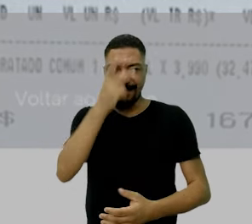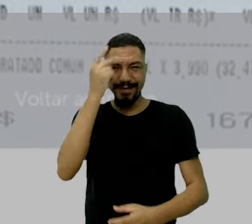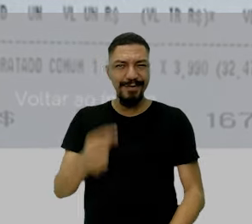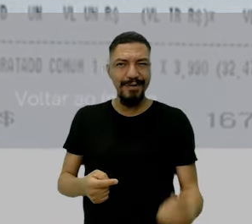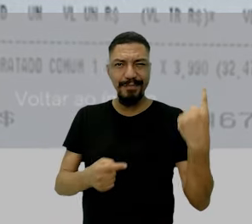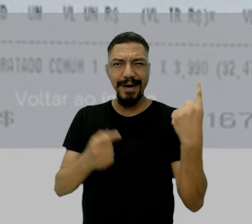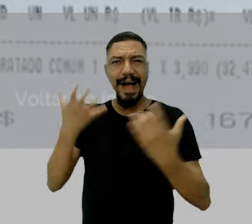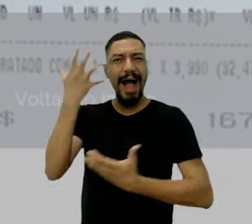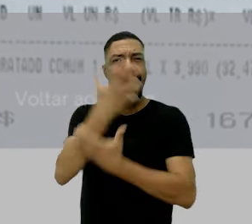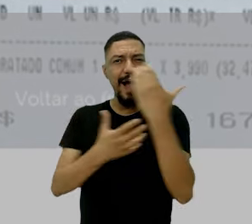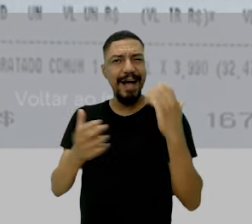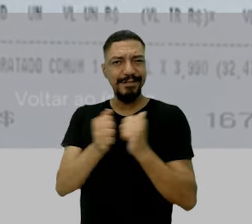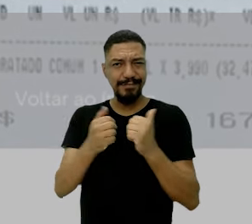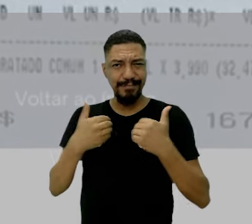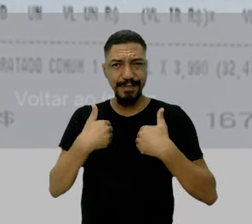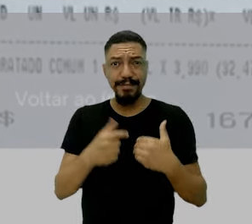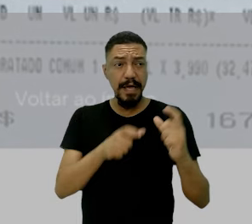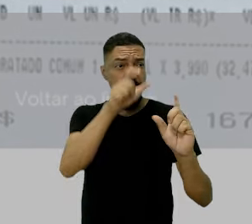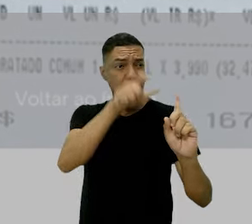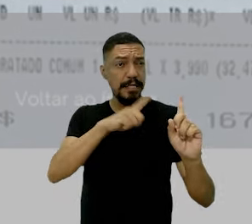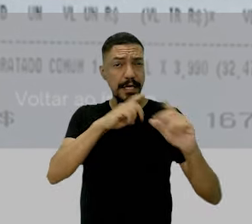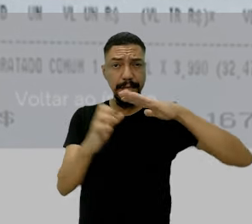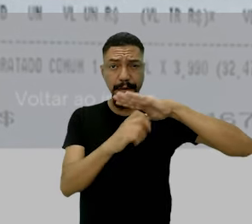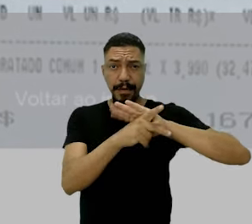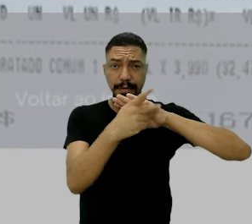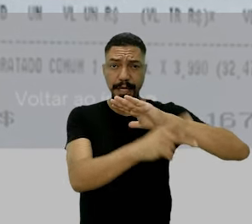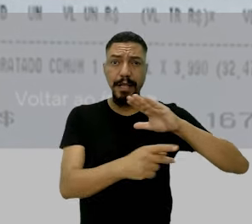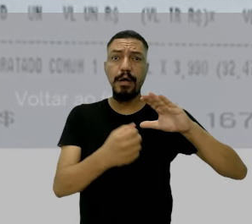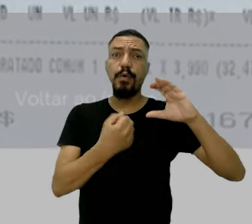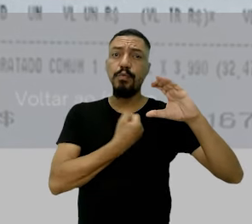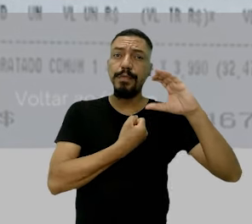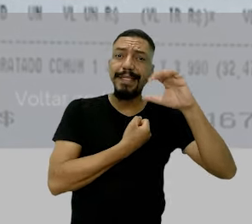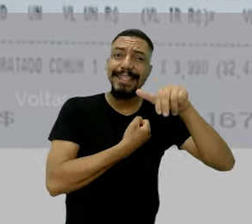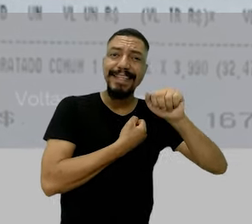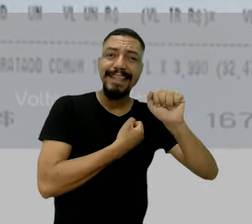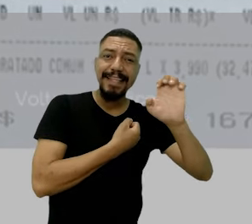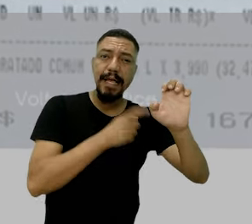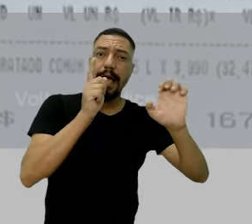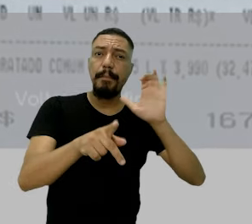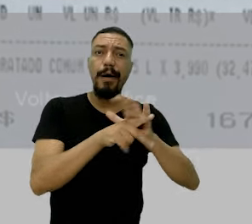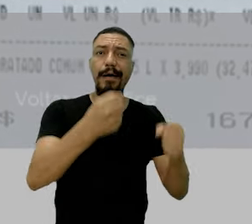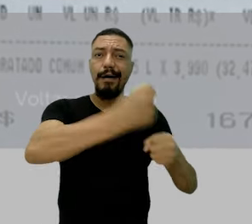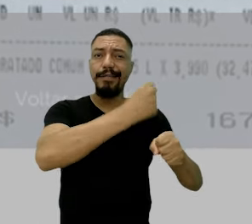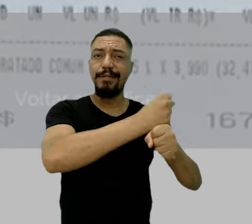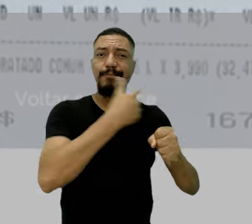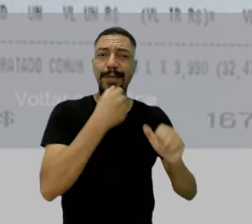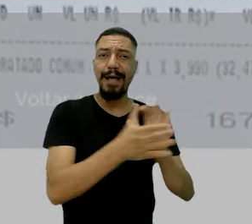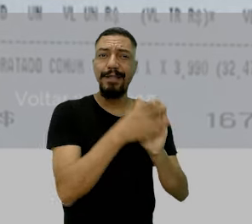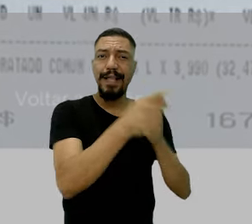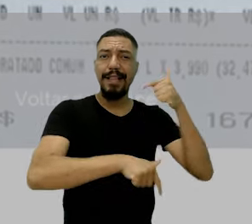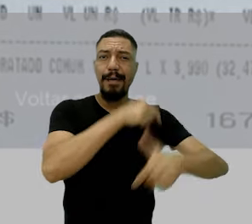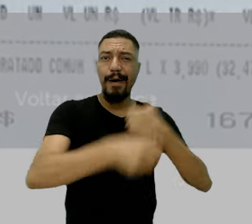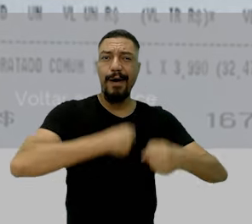cantora que ela tem uma empresa e ela tem os códigos dela são de construção civil, porque o marido dela trabalha com construção civil, mas ela é